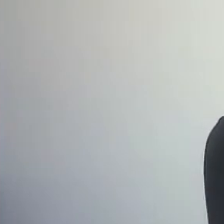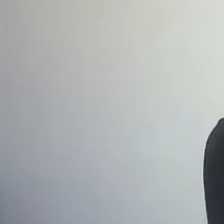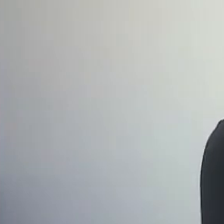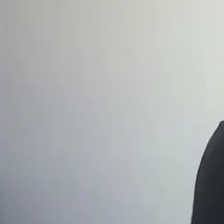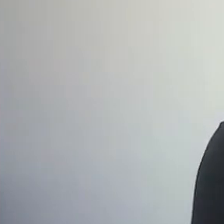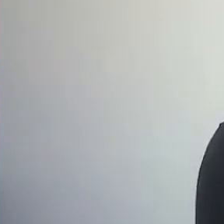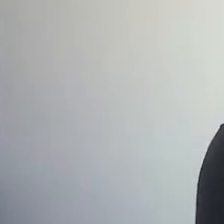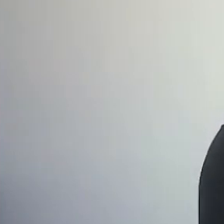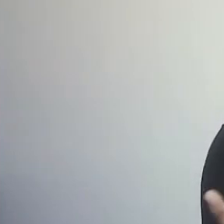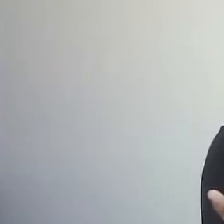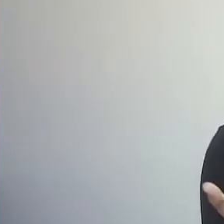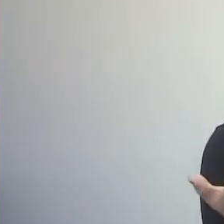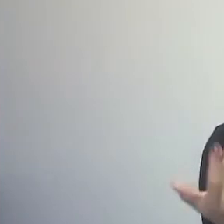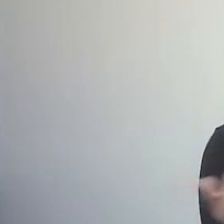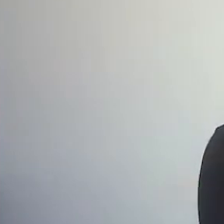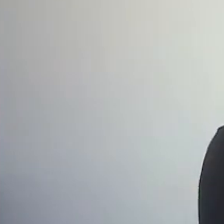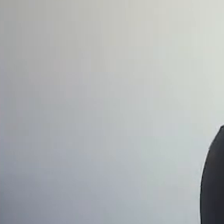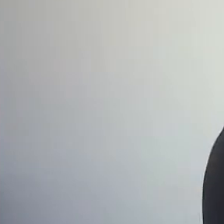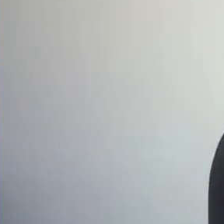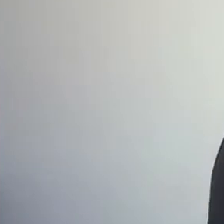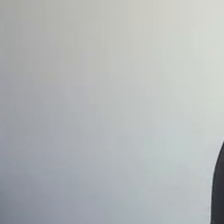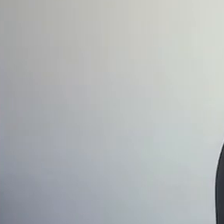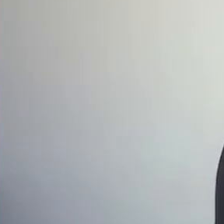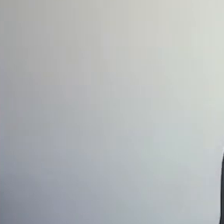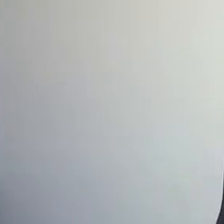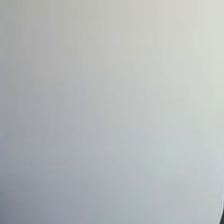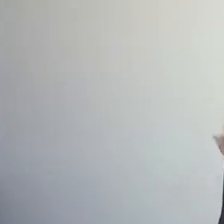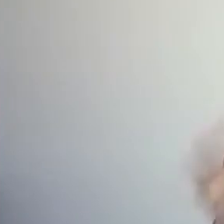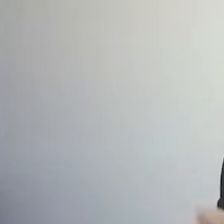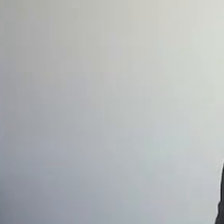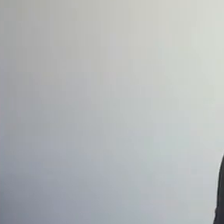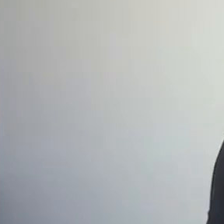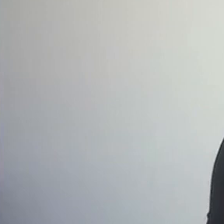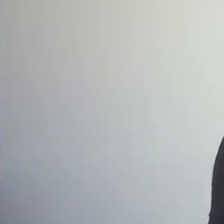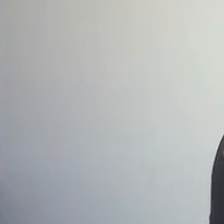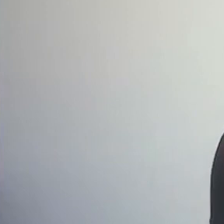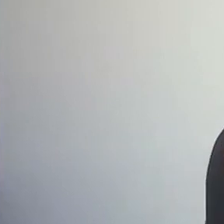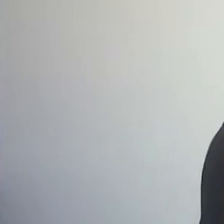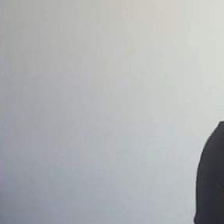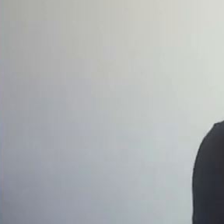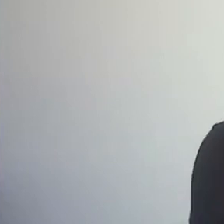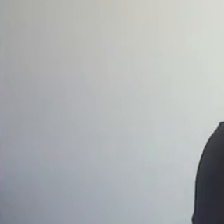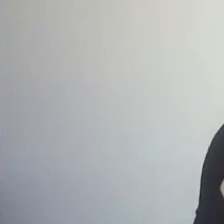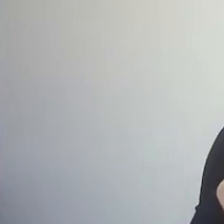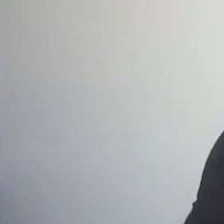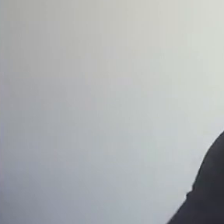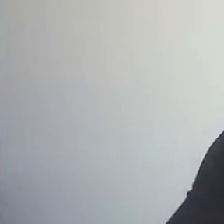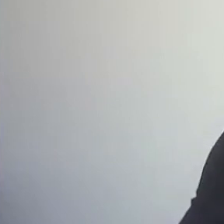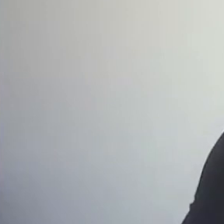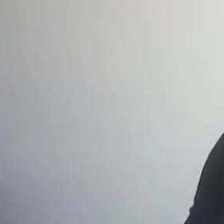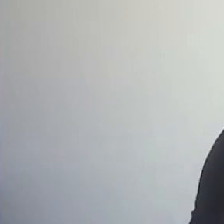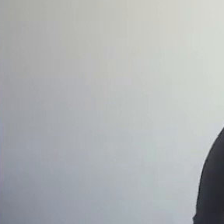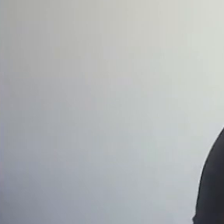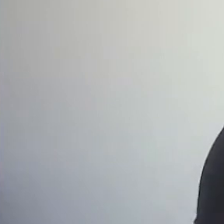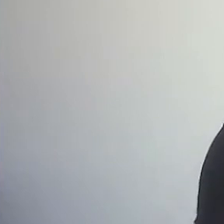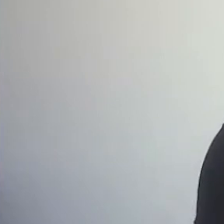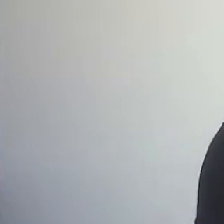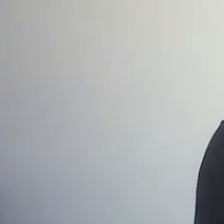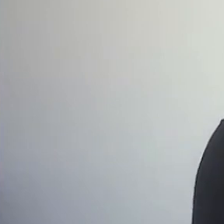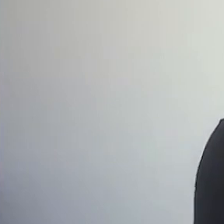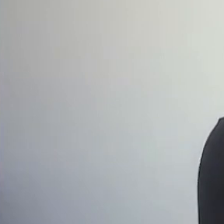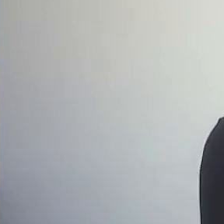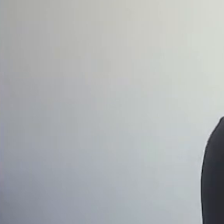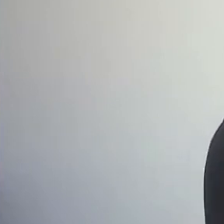E eu só adicionaria que, dependendo do produto, você vai ter métricas diferentes, né? Então, de acordo